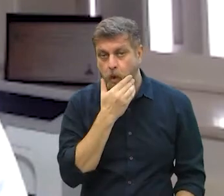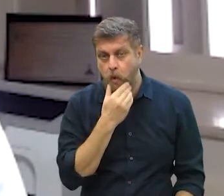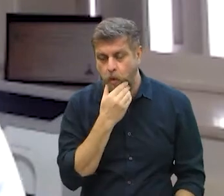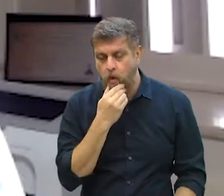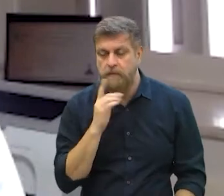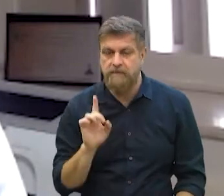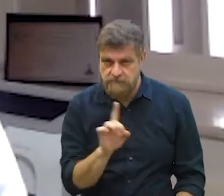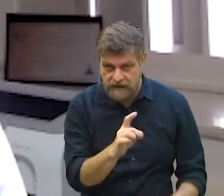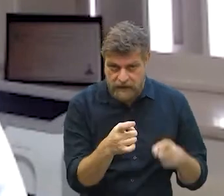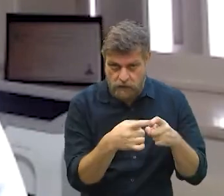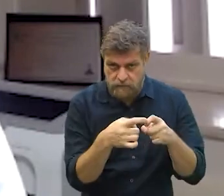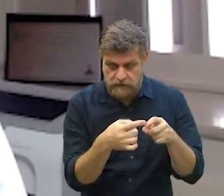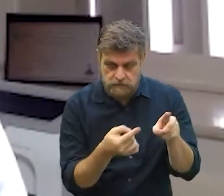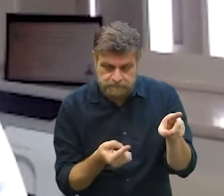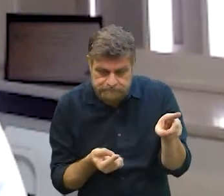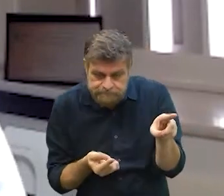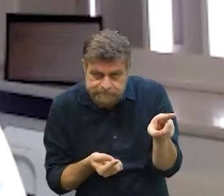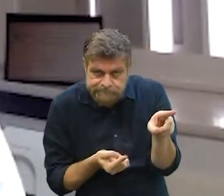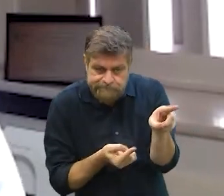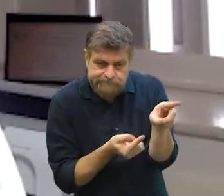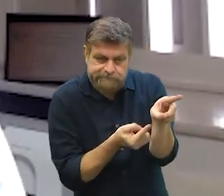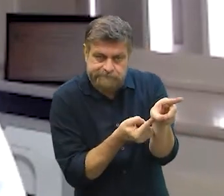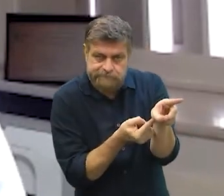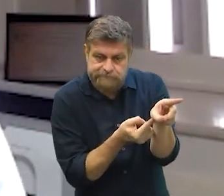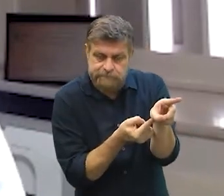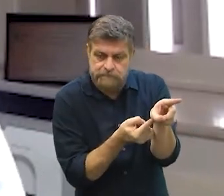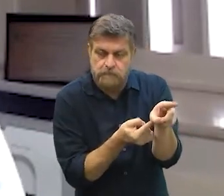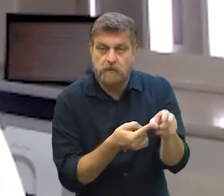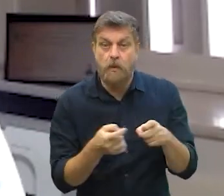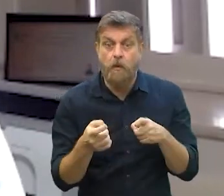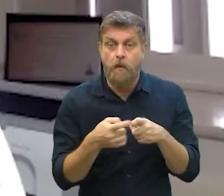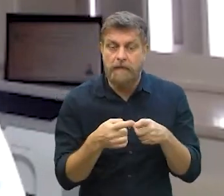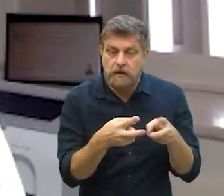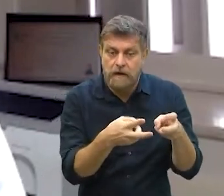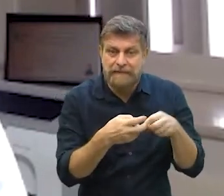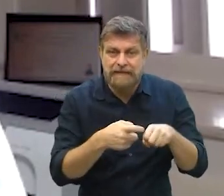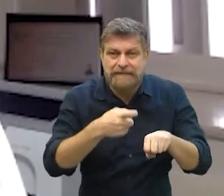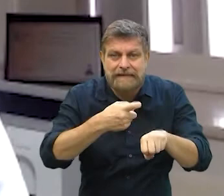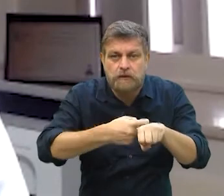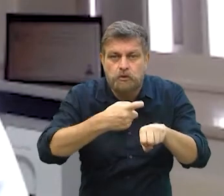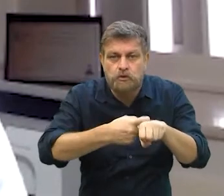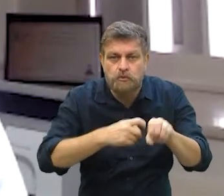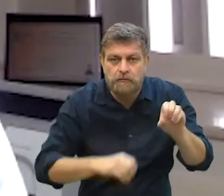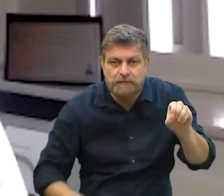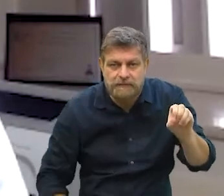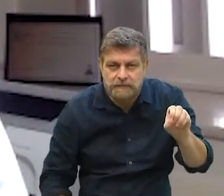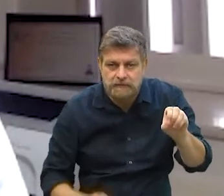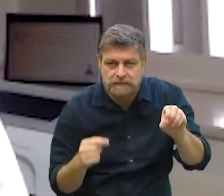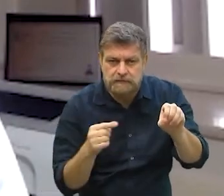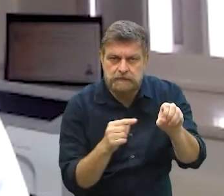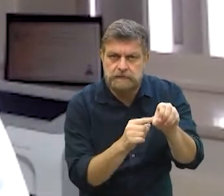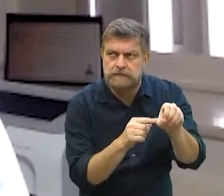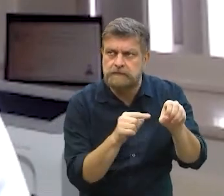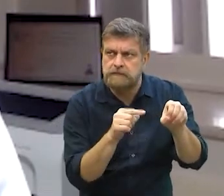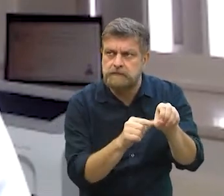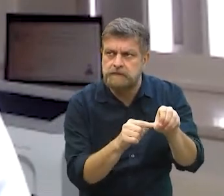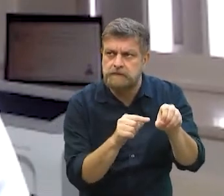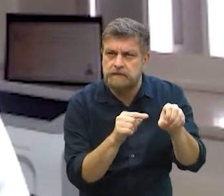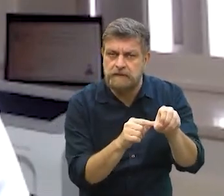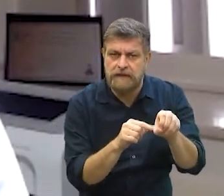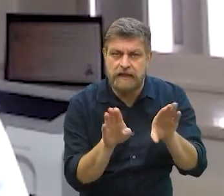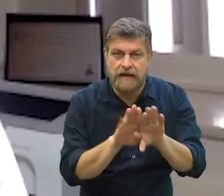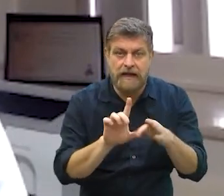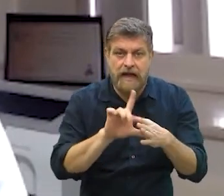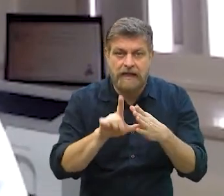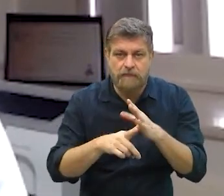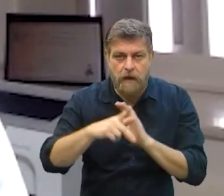de toque. No toque, a gente percebe um nódulo, né, um caroço, e no exame de PSA. Então, a gente detecta